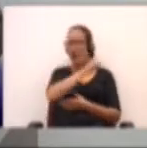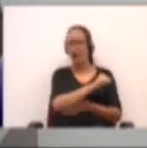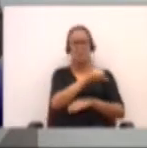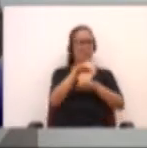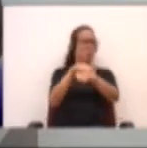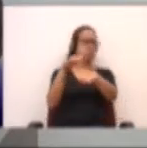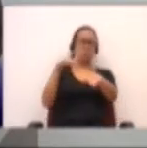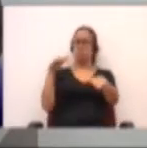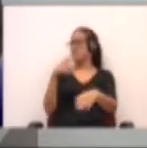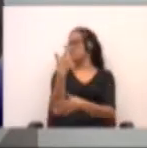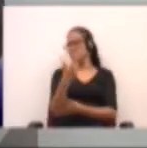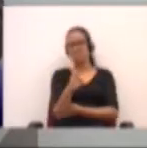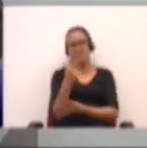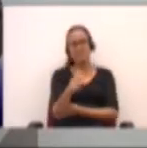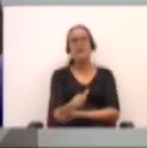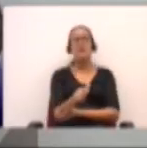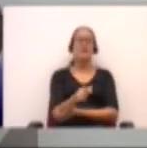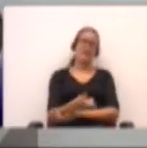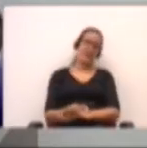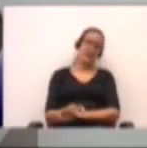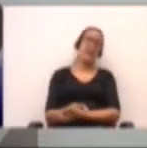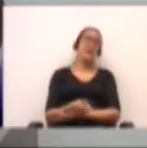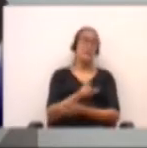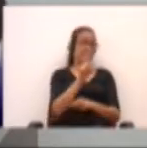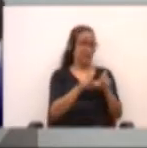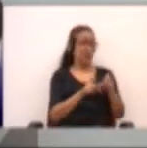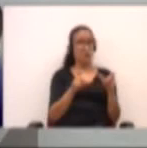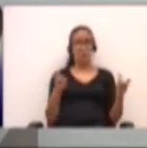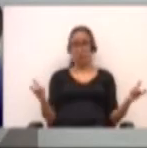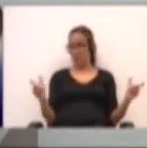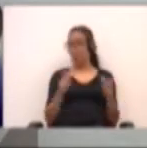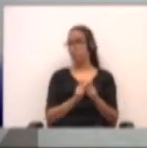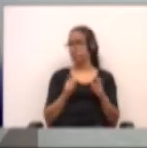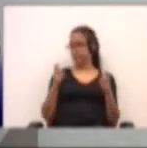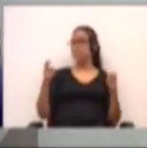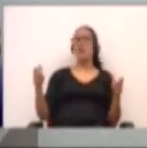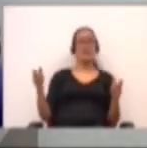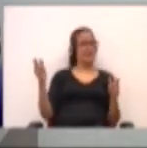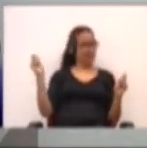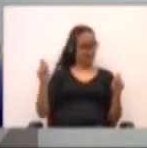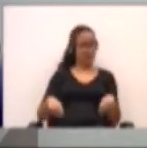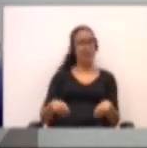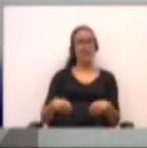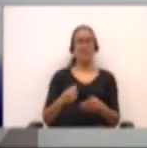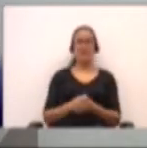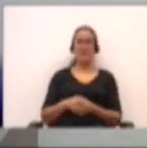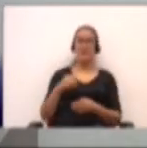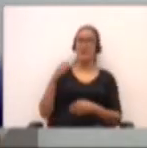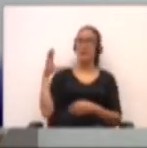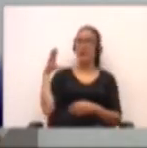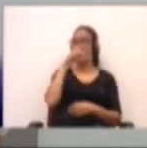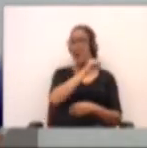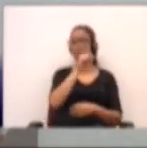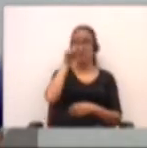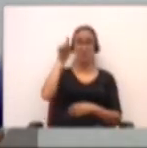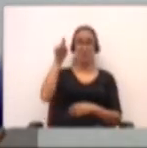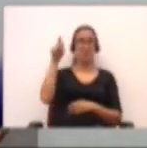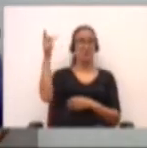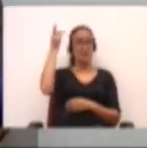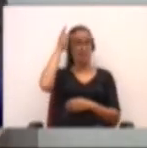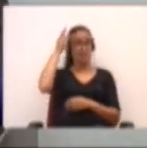amenizar o transporte de passageiros, mas ao mesmo tempo o transporte chegando em São Paulo com